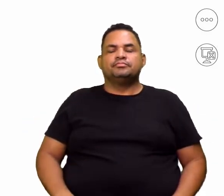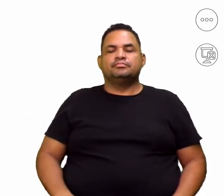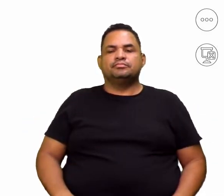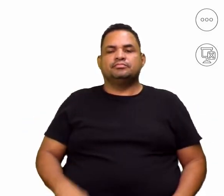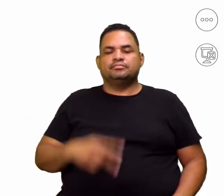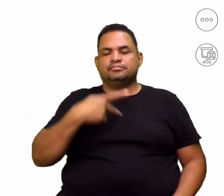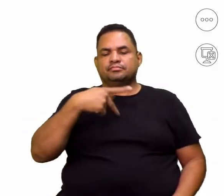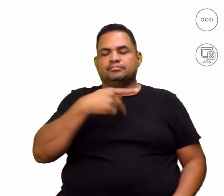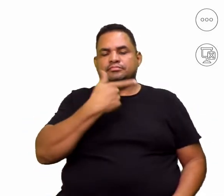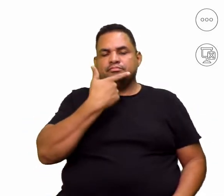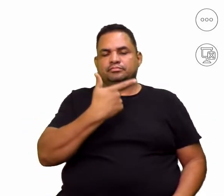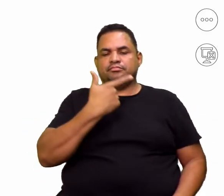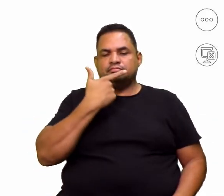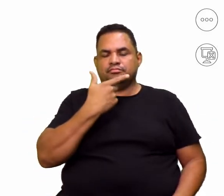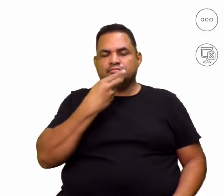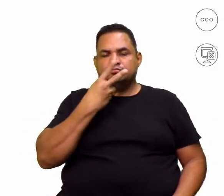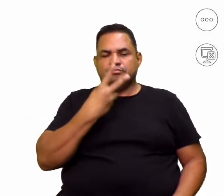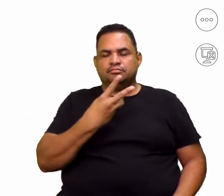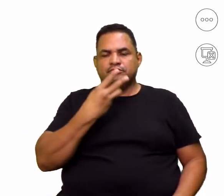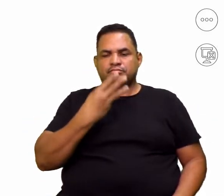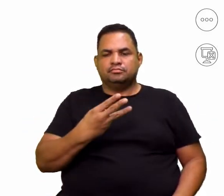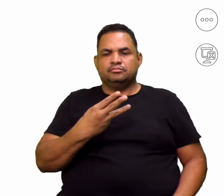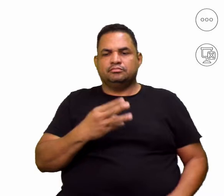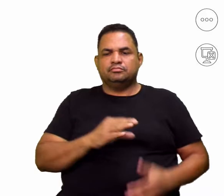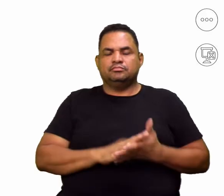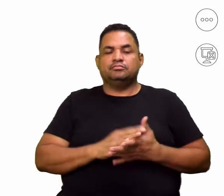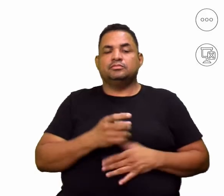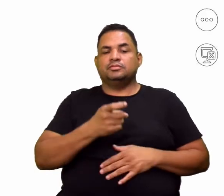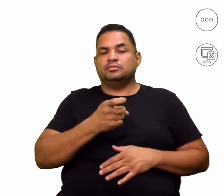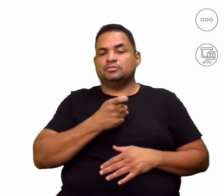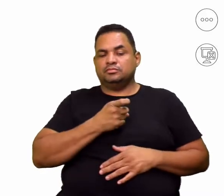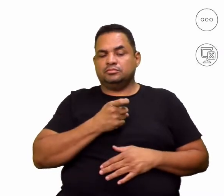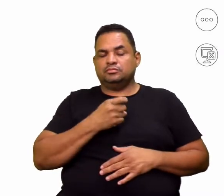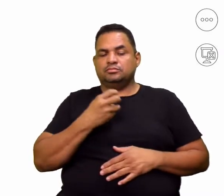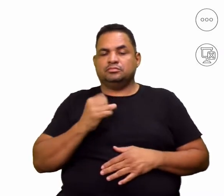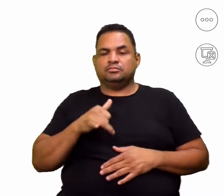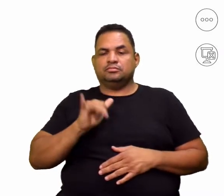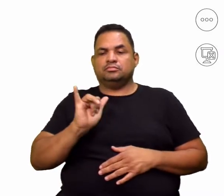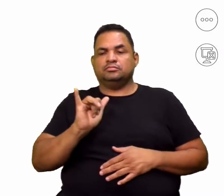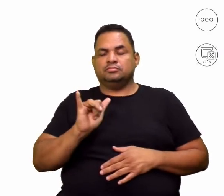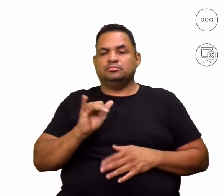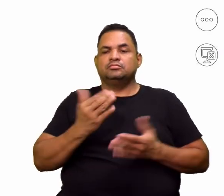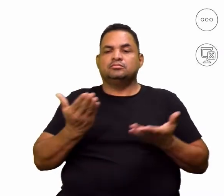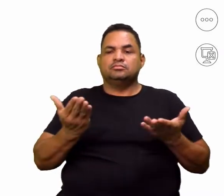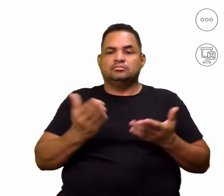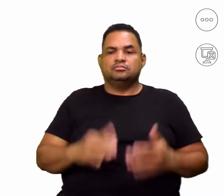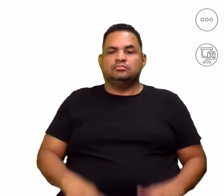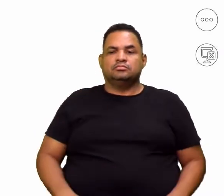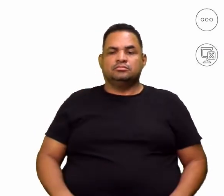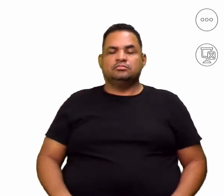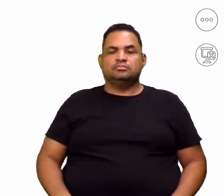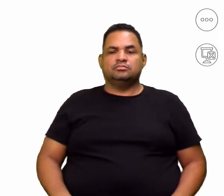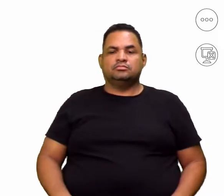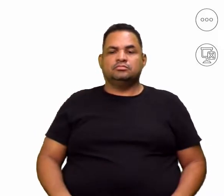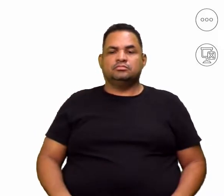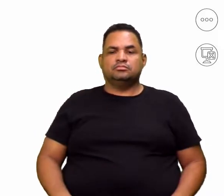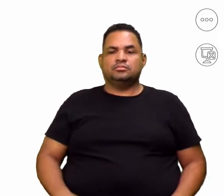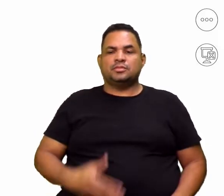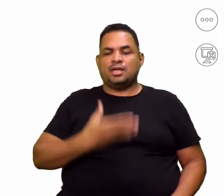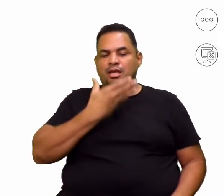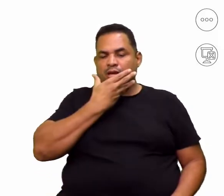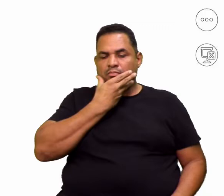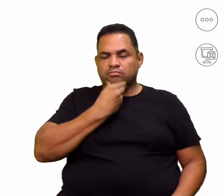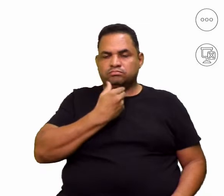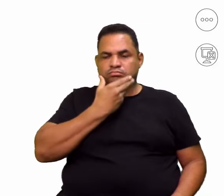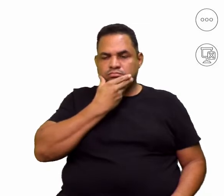23. Se ele tiver um X e um Y, esse organismo, esse ser em desenvolvimento é